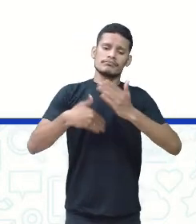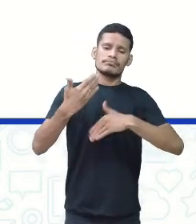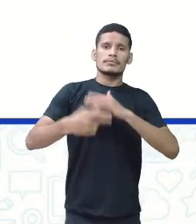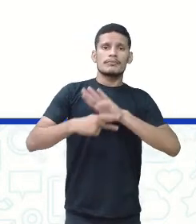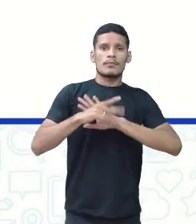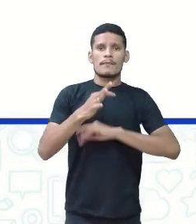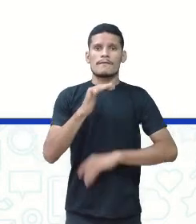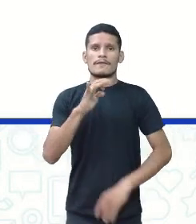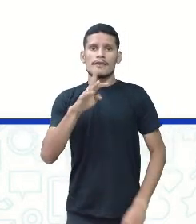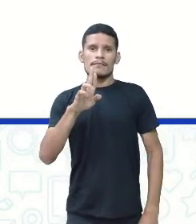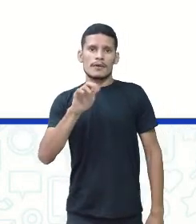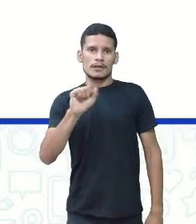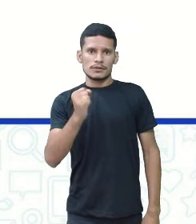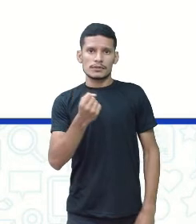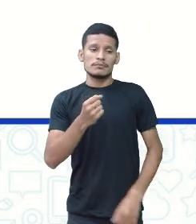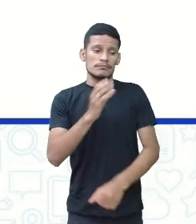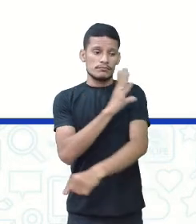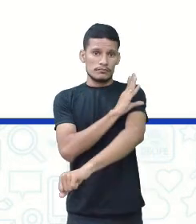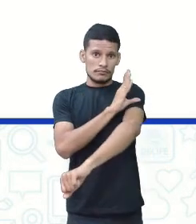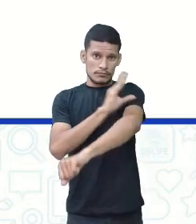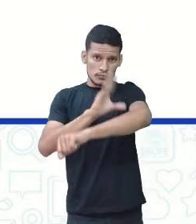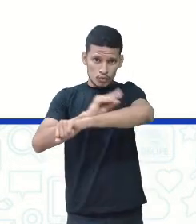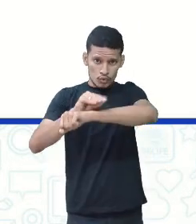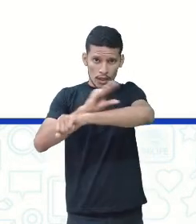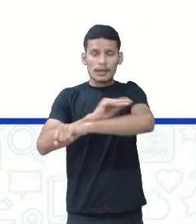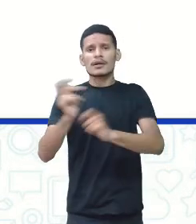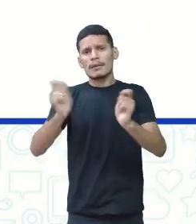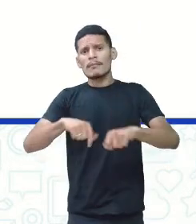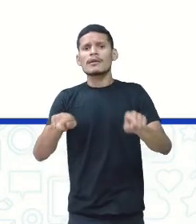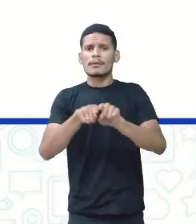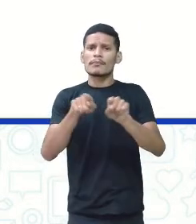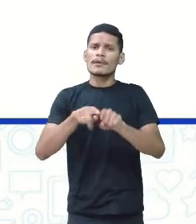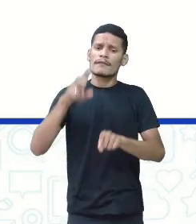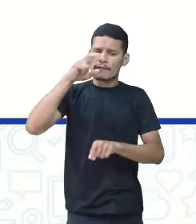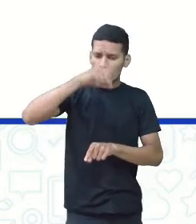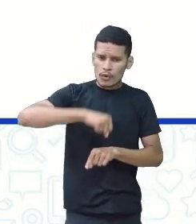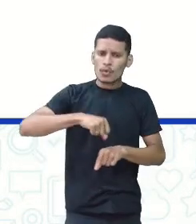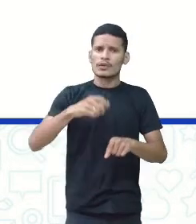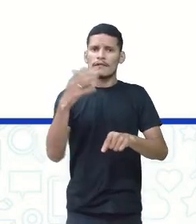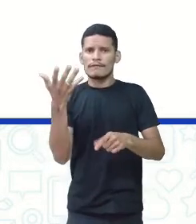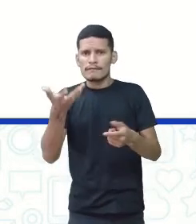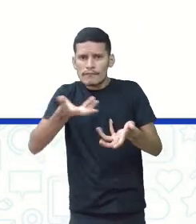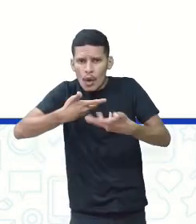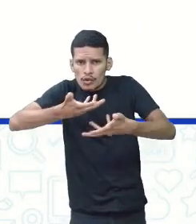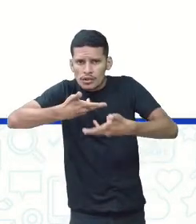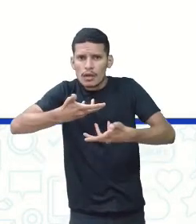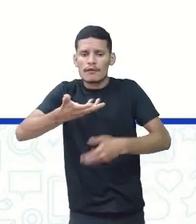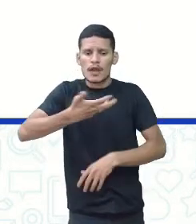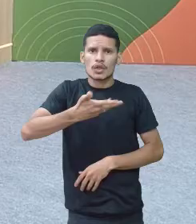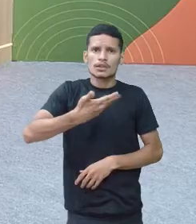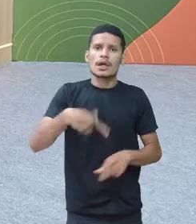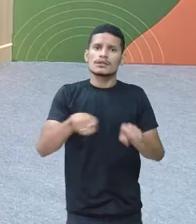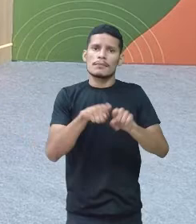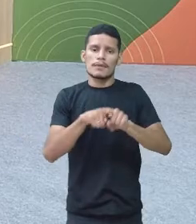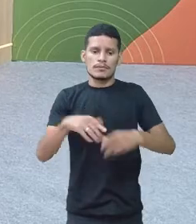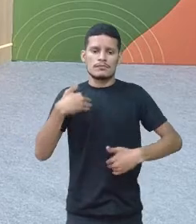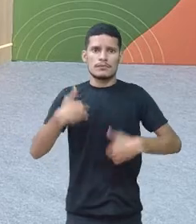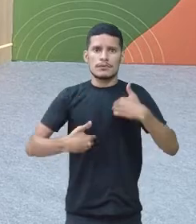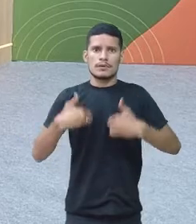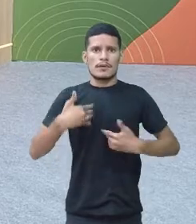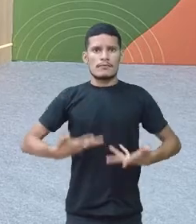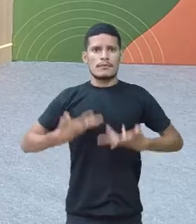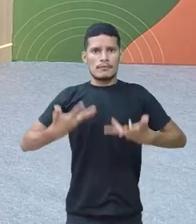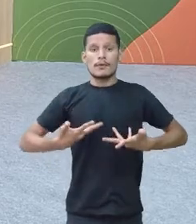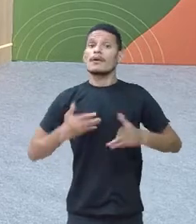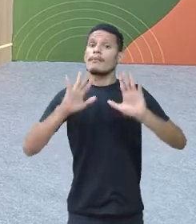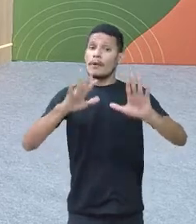fibras musculares e é responsável também pelo aumento de força, velocidade e aptidão física em geral. Isso aí eu estou falando